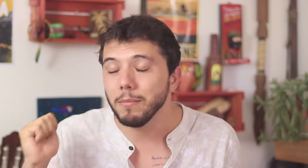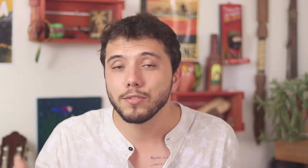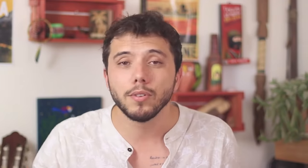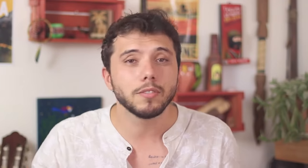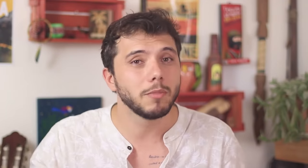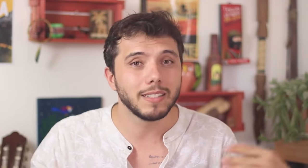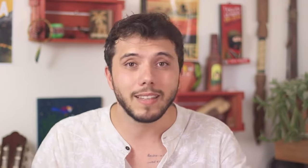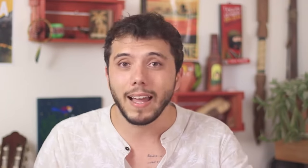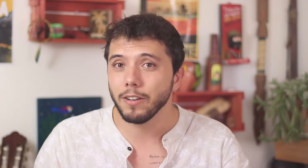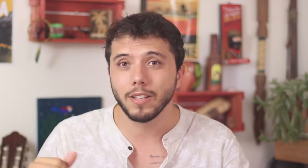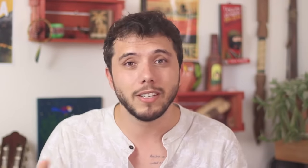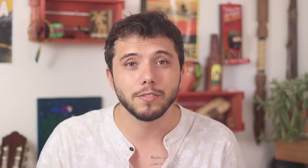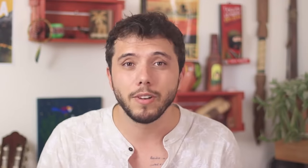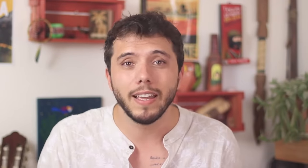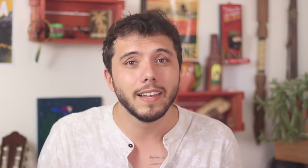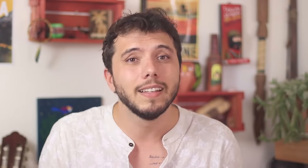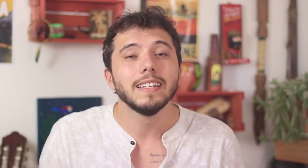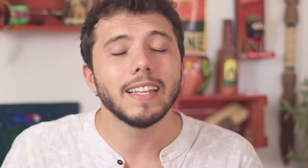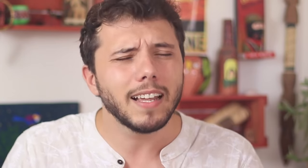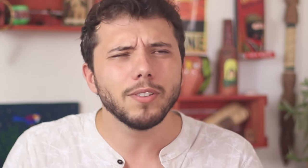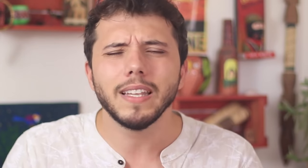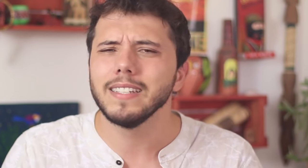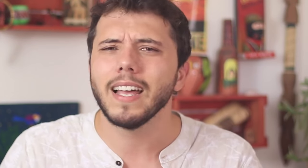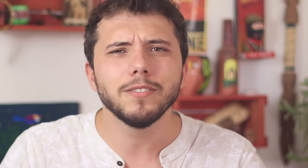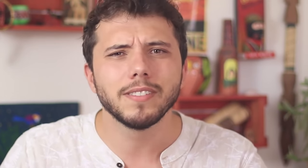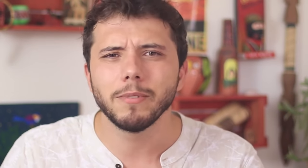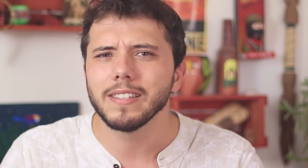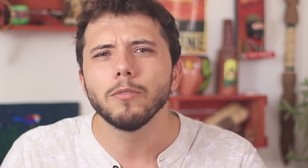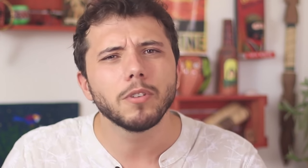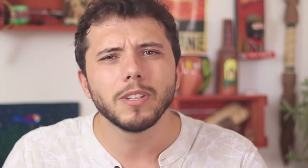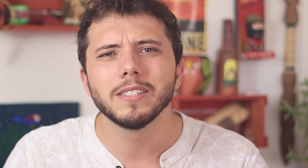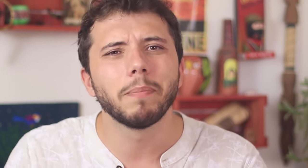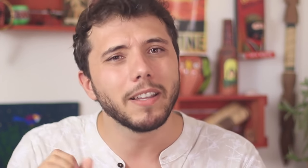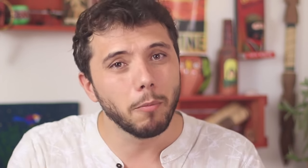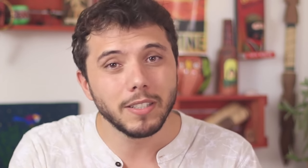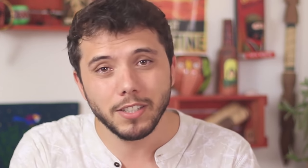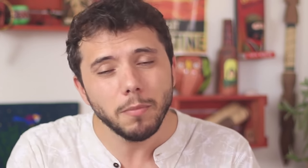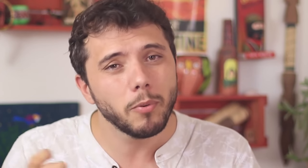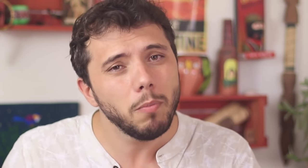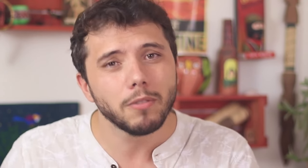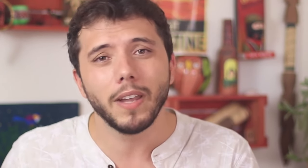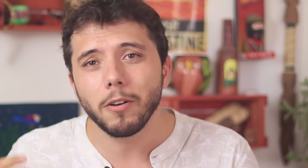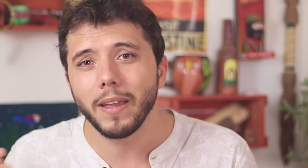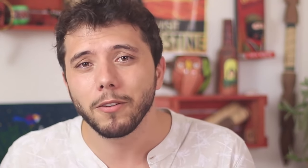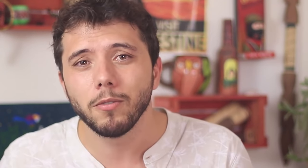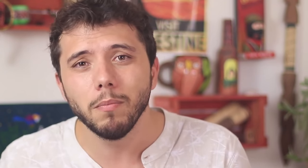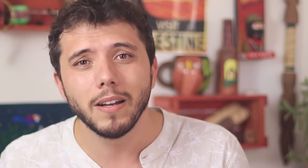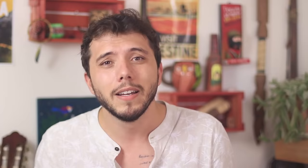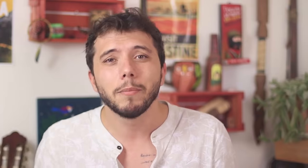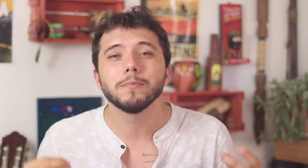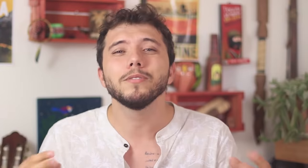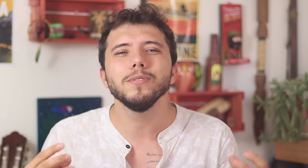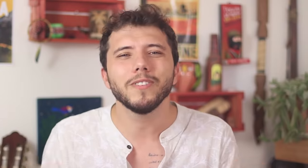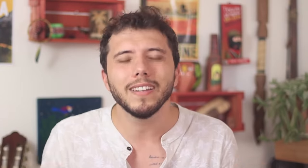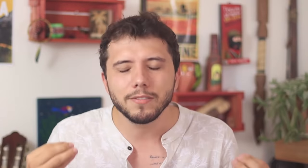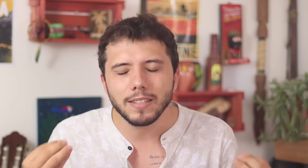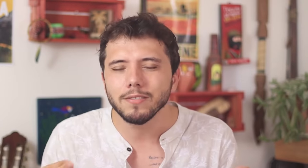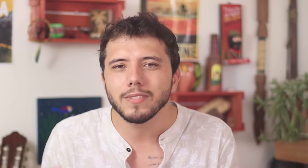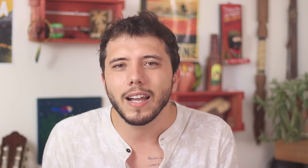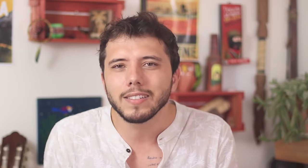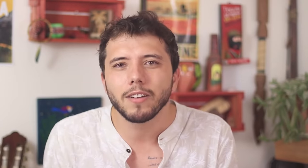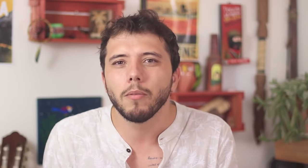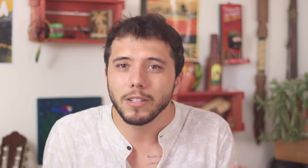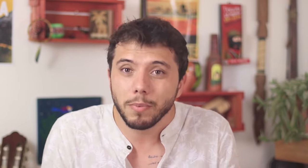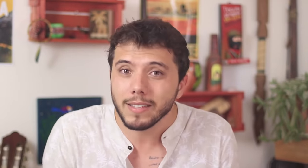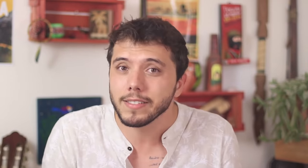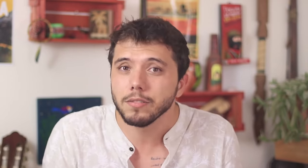proibido de missões como na itália ou na venezuela tem nacionalizado sistema de saúde como na espanha o mantido público né como em cuba para as pessoas